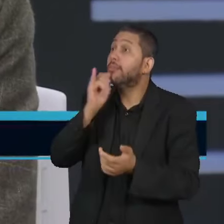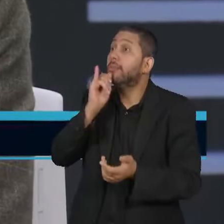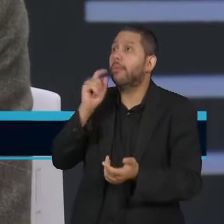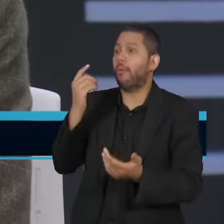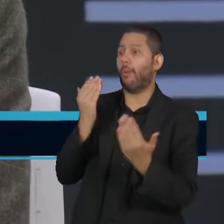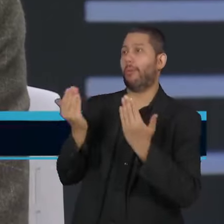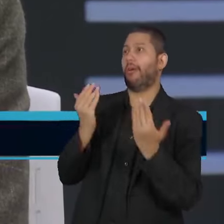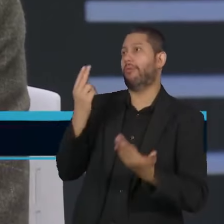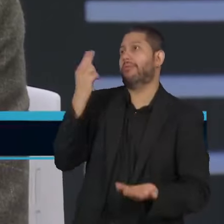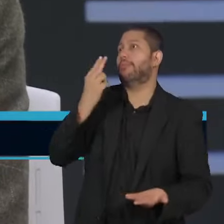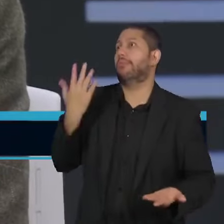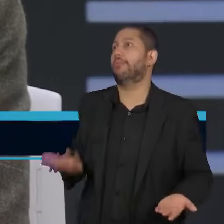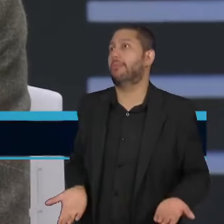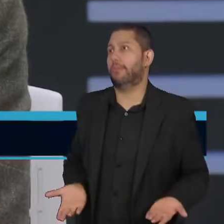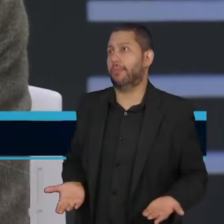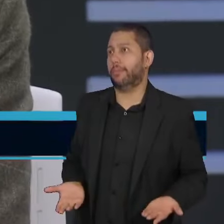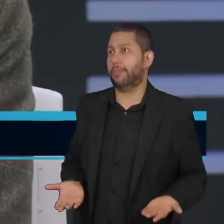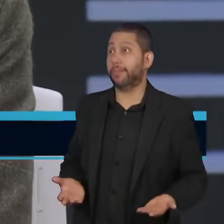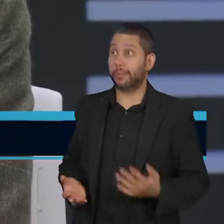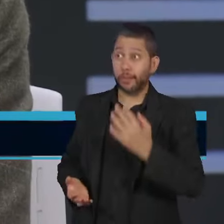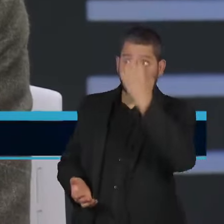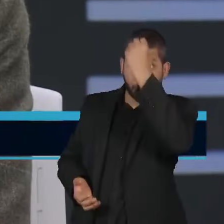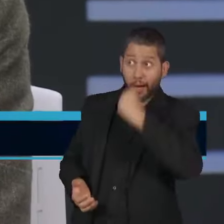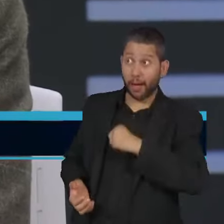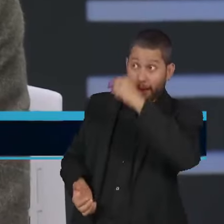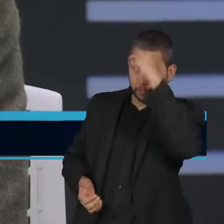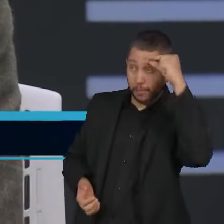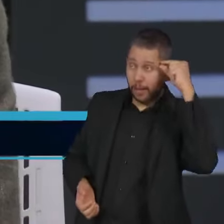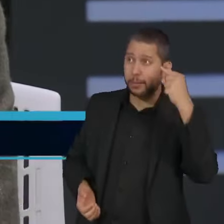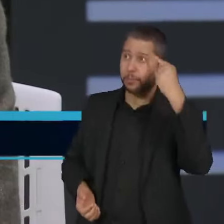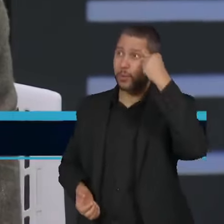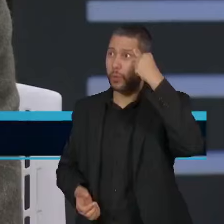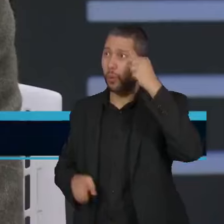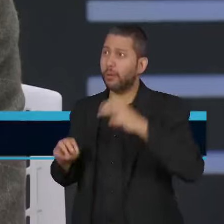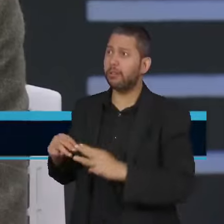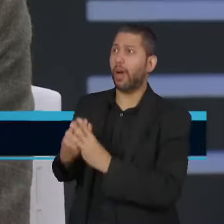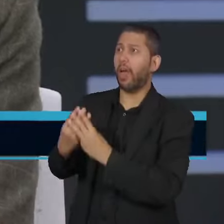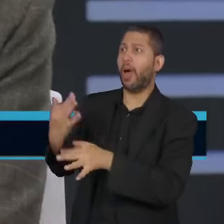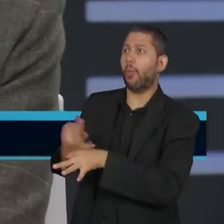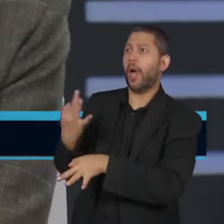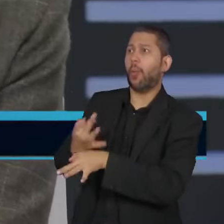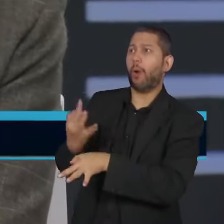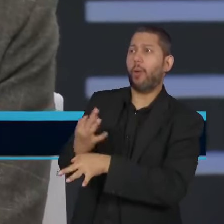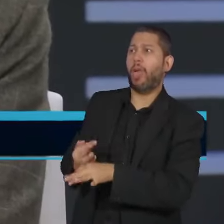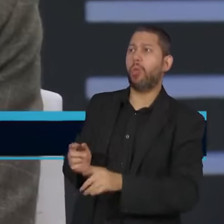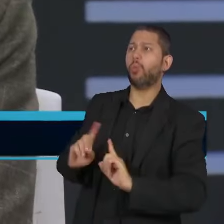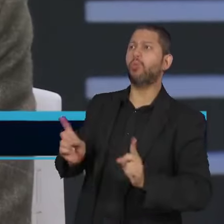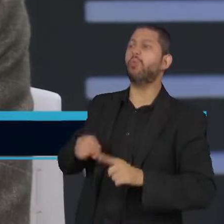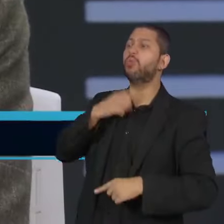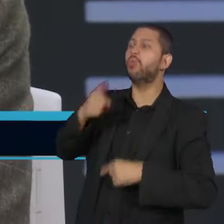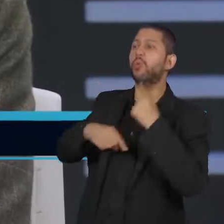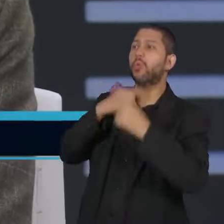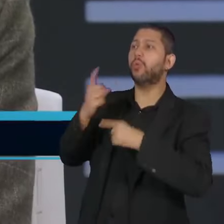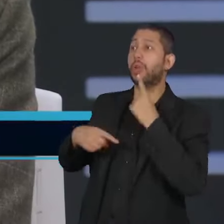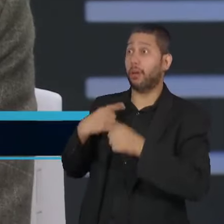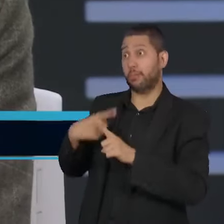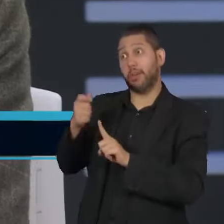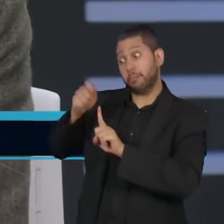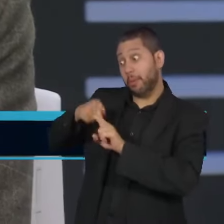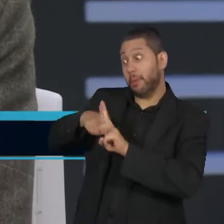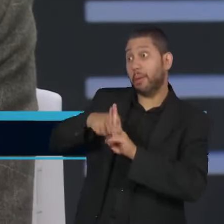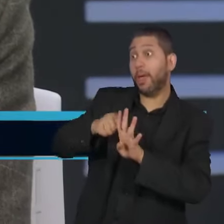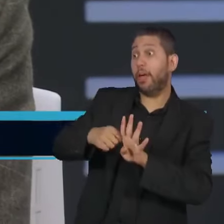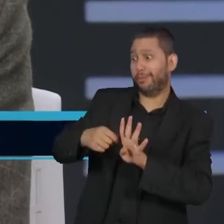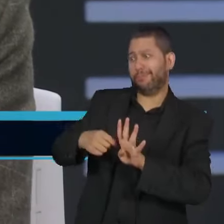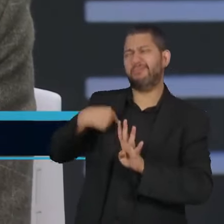dizer... Acho que o Hamas apostou que Israel não teria um fôlego para uma ofensiva de muitos meses, mas o